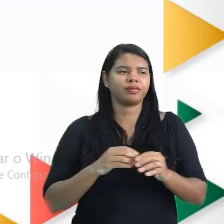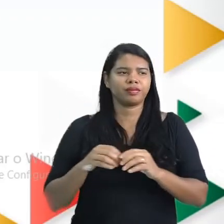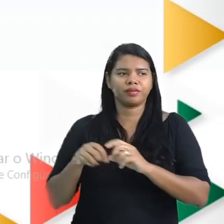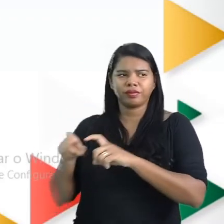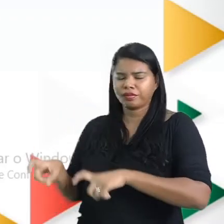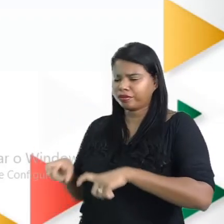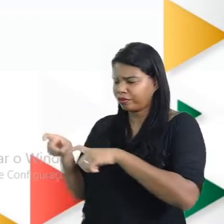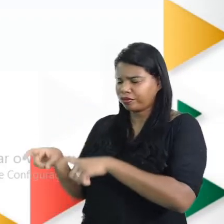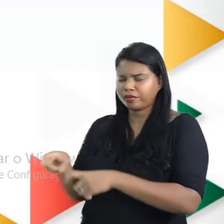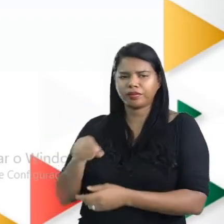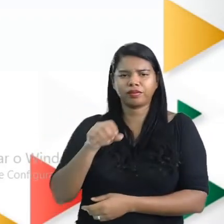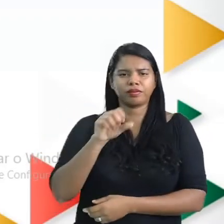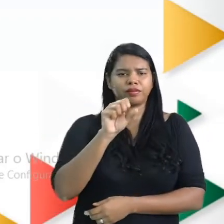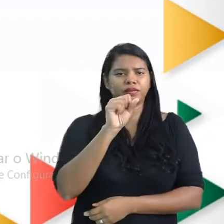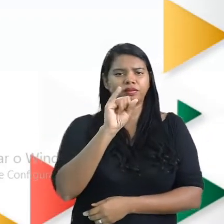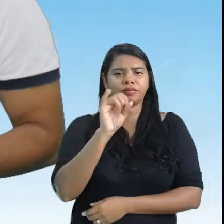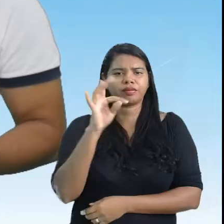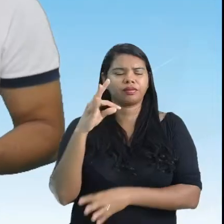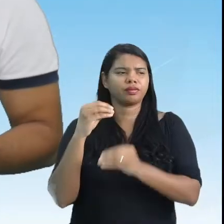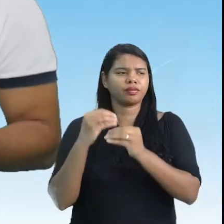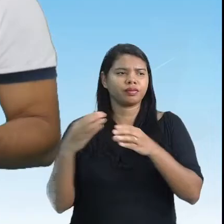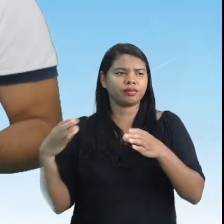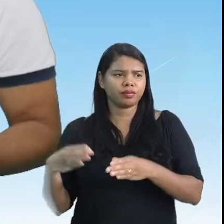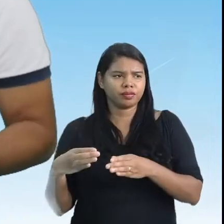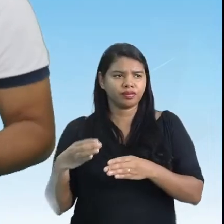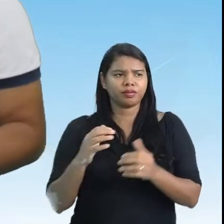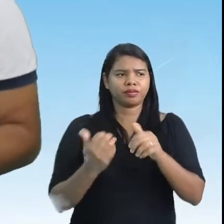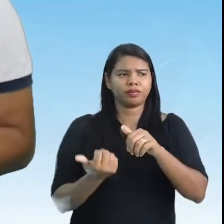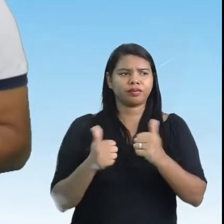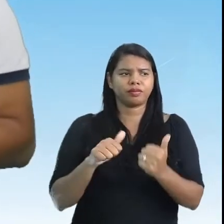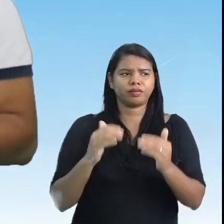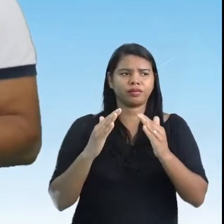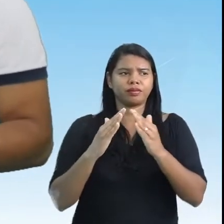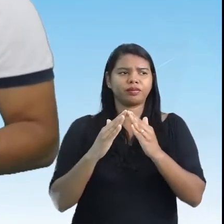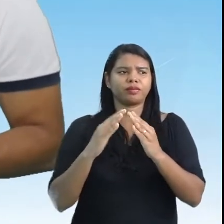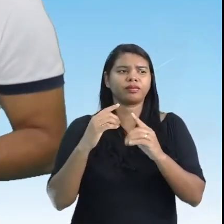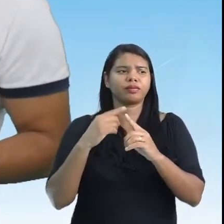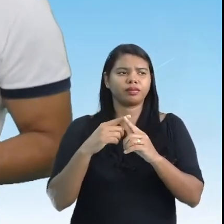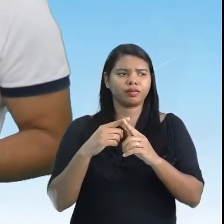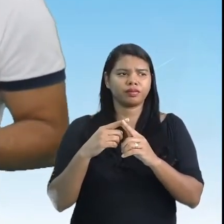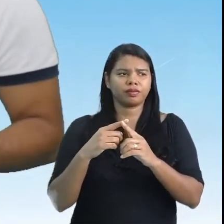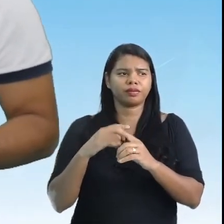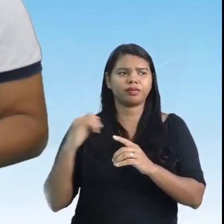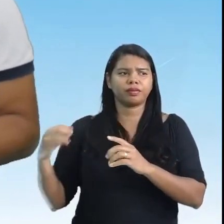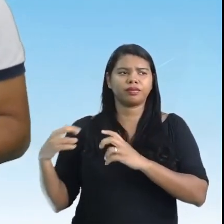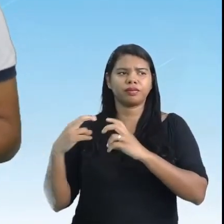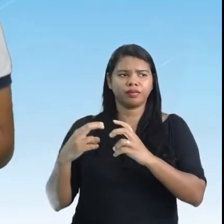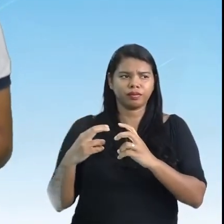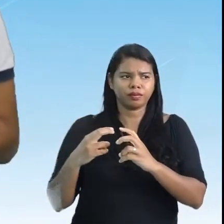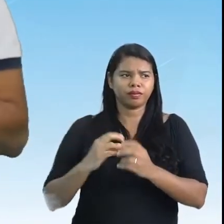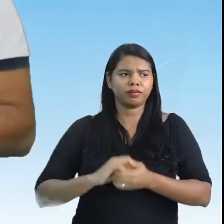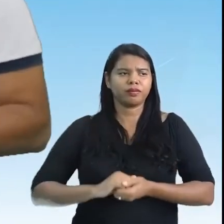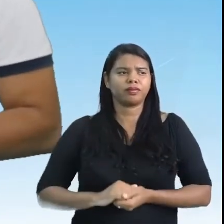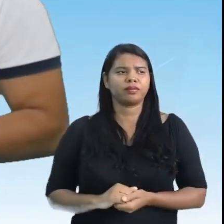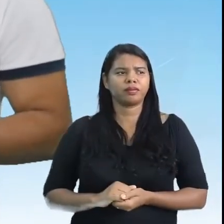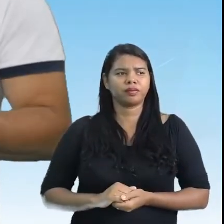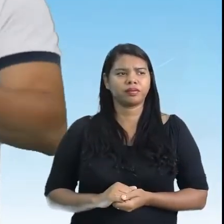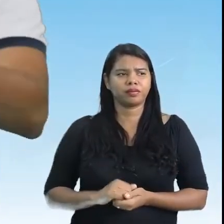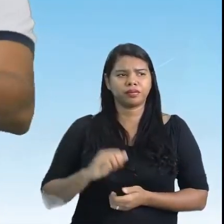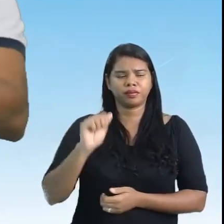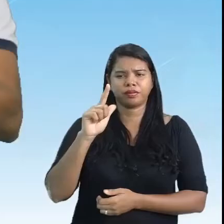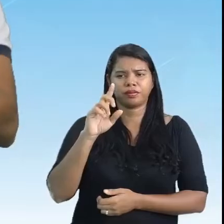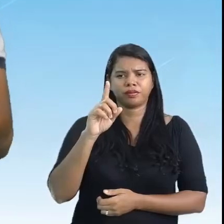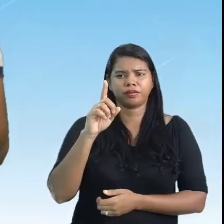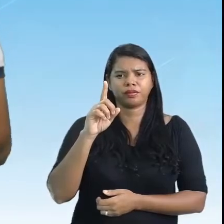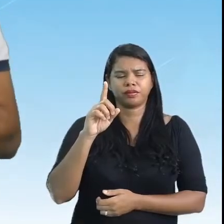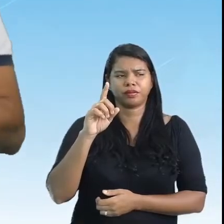Sítio Silvânia ele faz parte da Convenção Batista de Pernambuco, que fica em Camaragibe, aldeia. Né? E